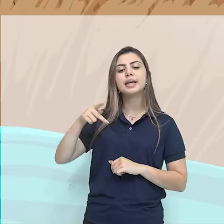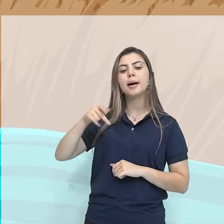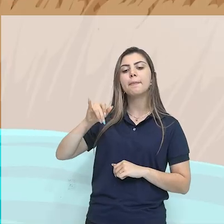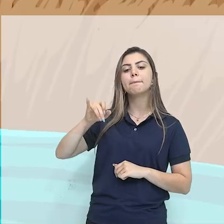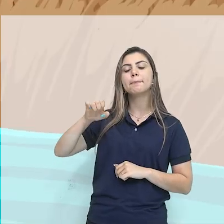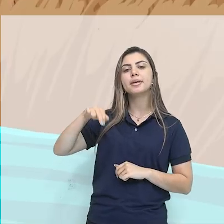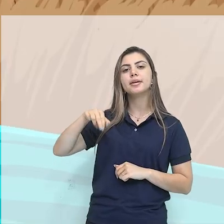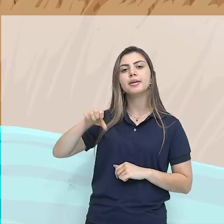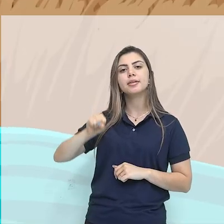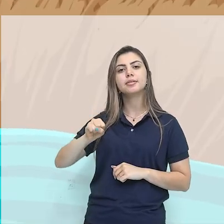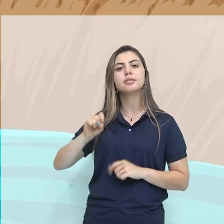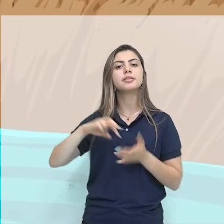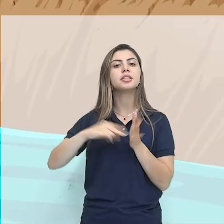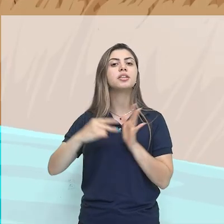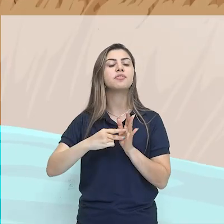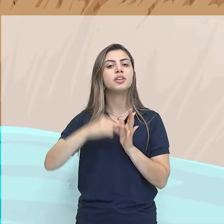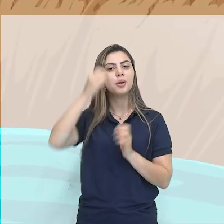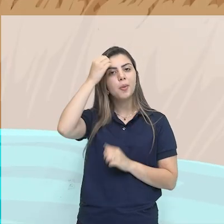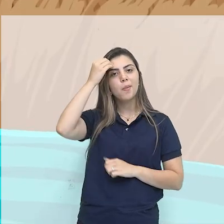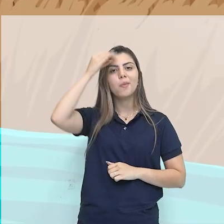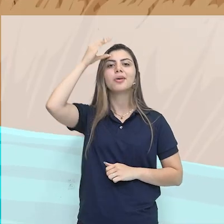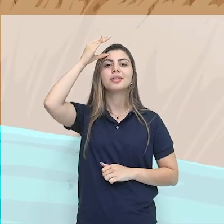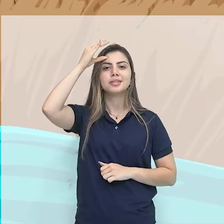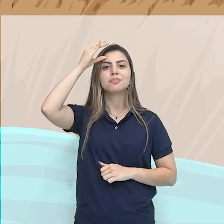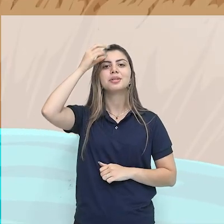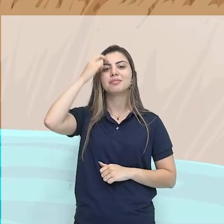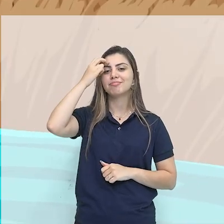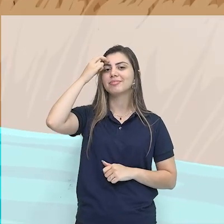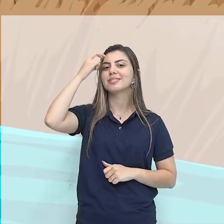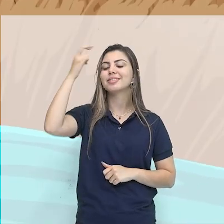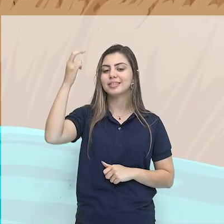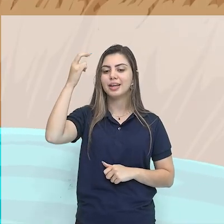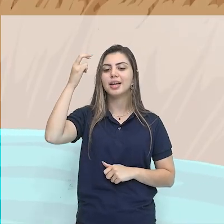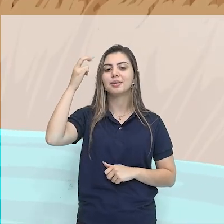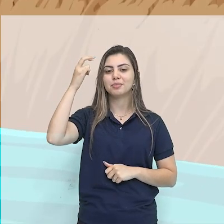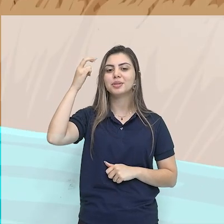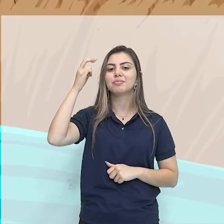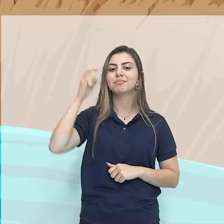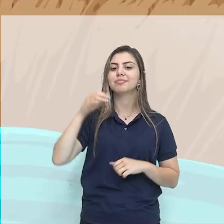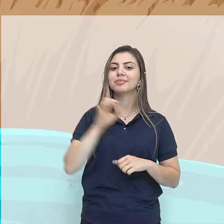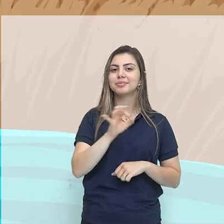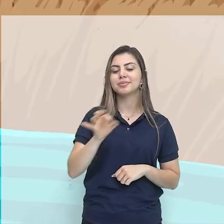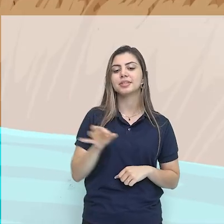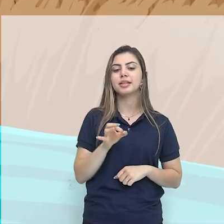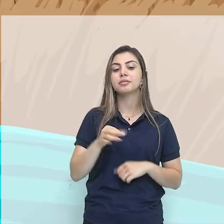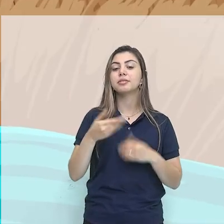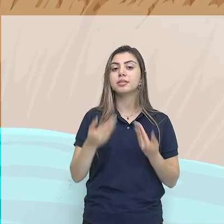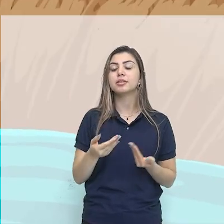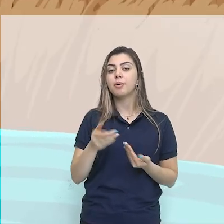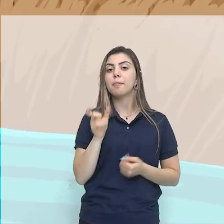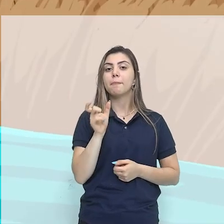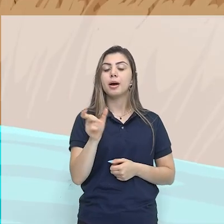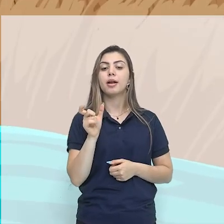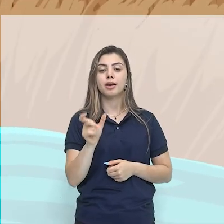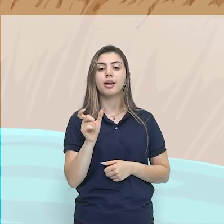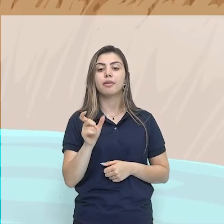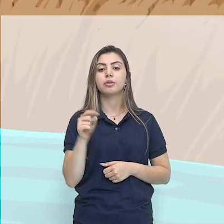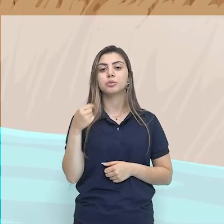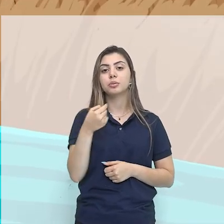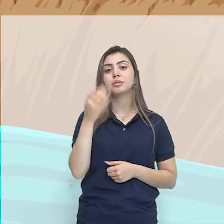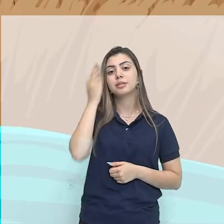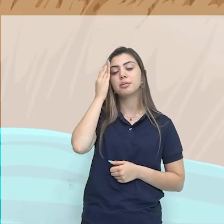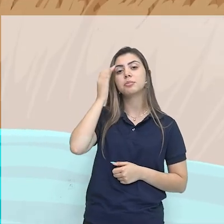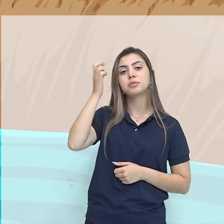é sabedoria, é a busca pelo conhecimento. Olha como o nome já diz, somos Homo sapiens sapiens. Então, o nosso poder